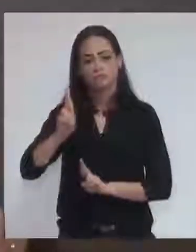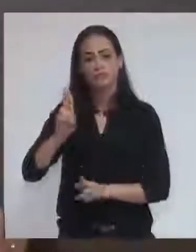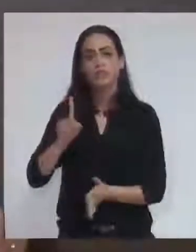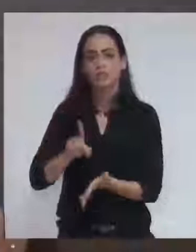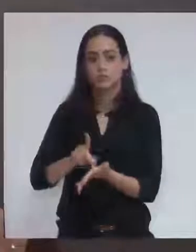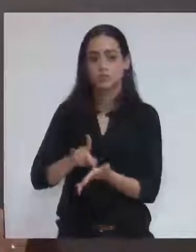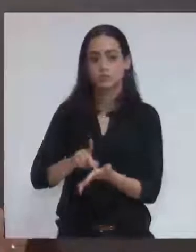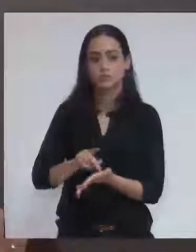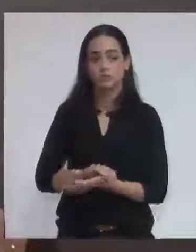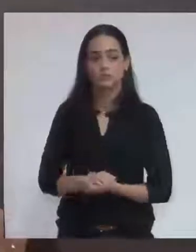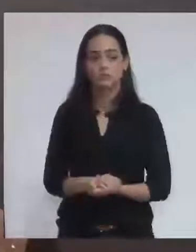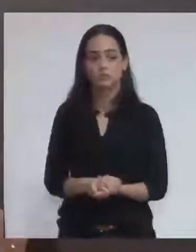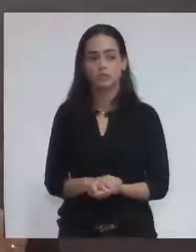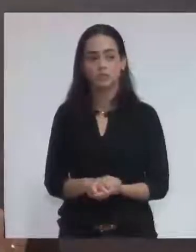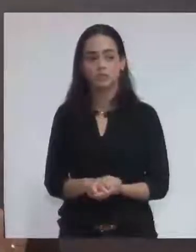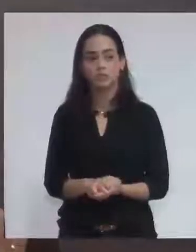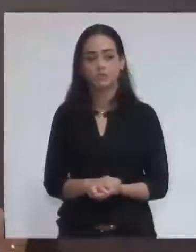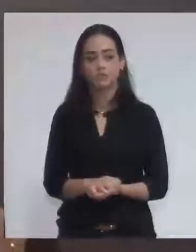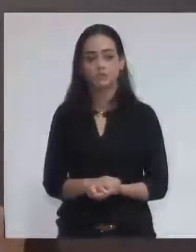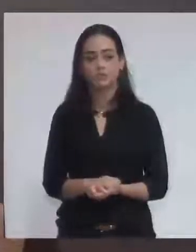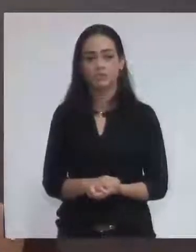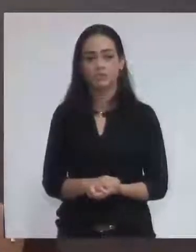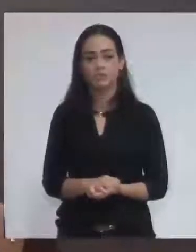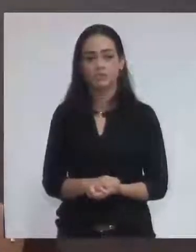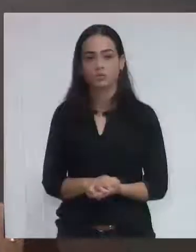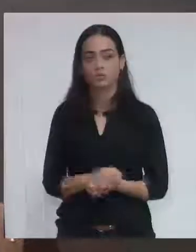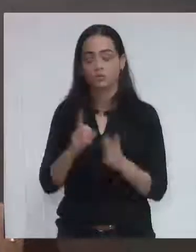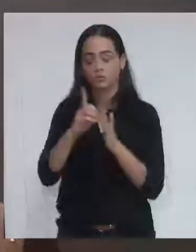que a revogação do